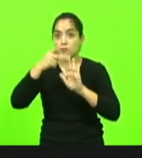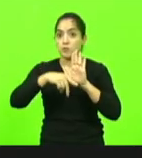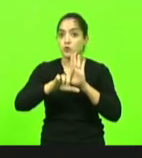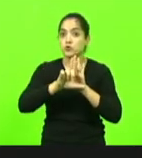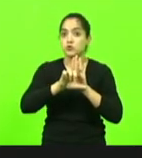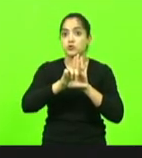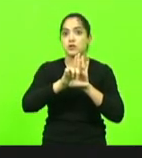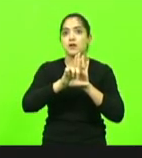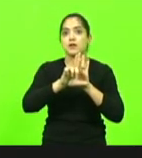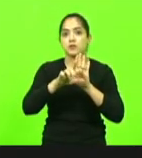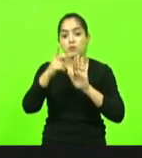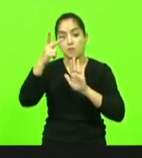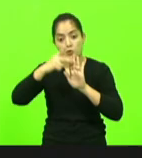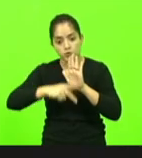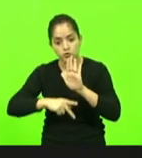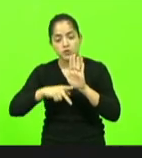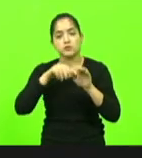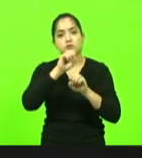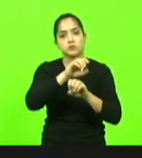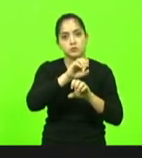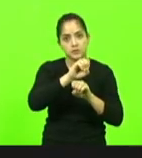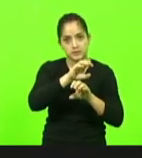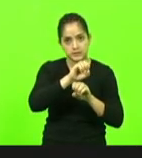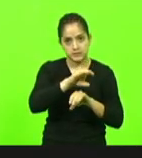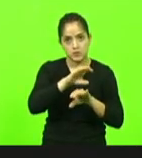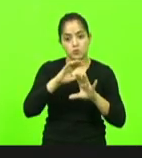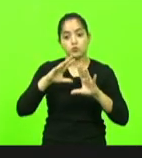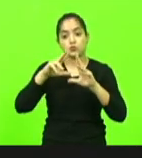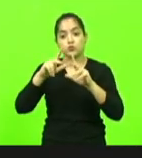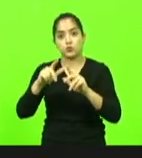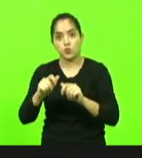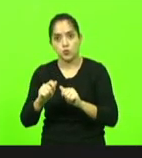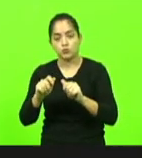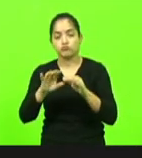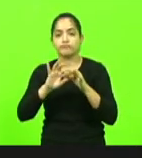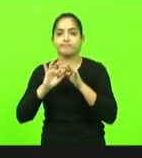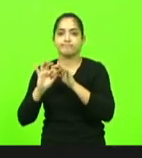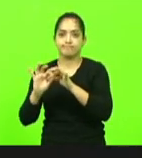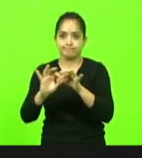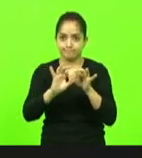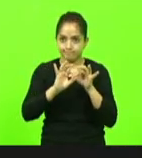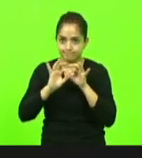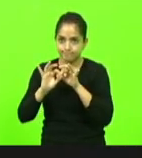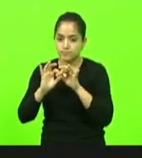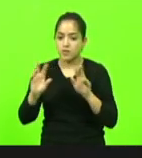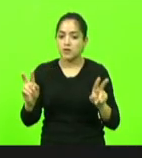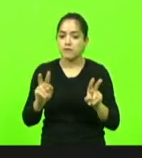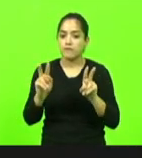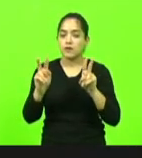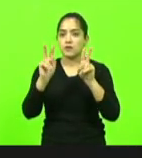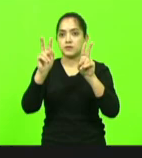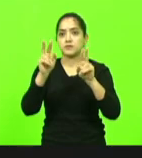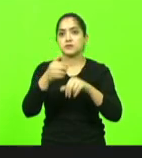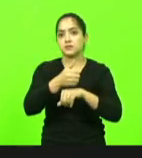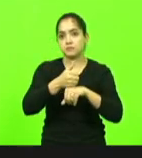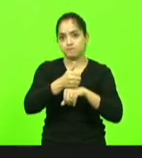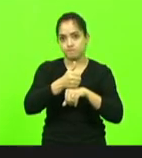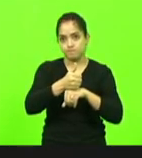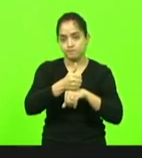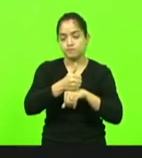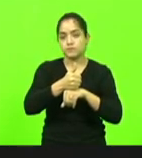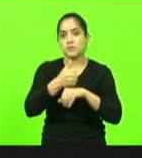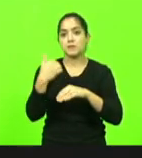Projeto de educação pressupõe que todos estejam unidos na valorização da carreira. Primeira